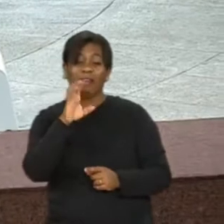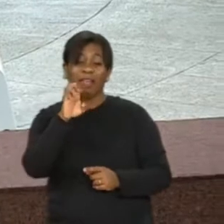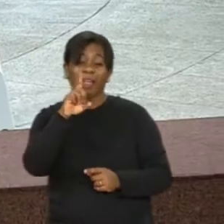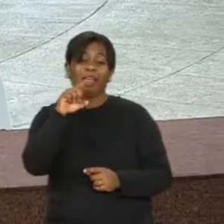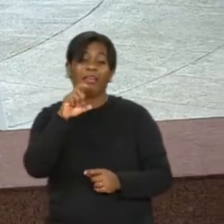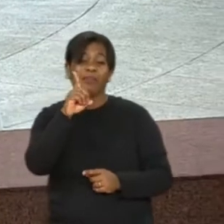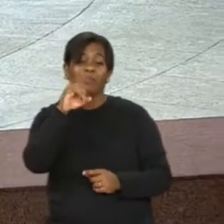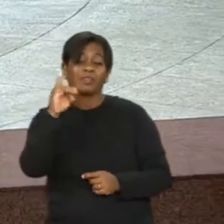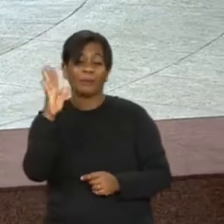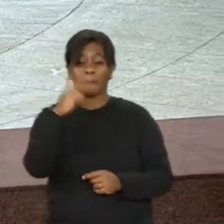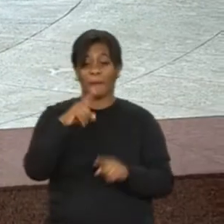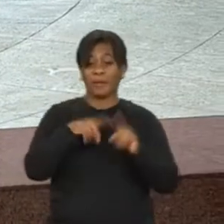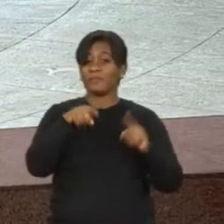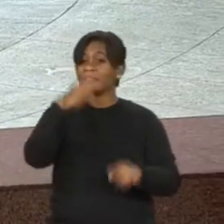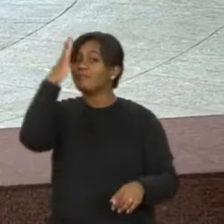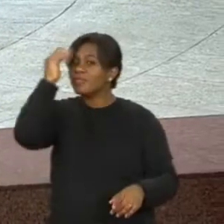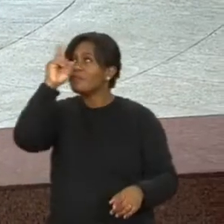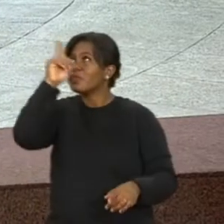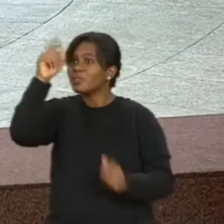sabe que Deus é contigo,